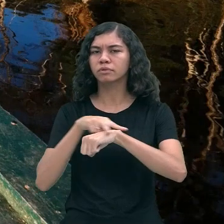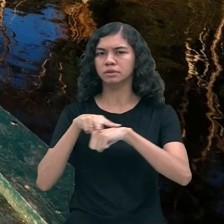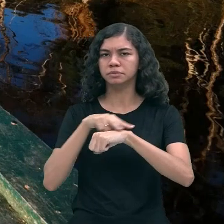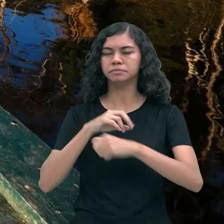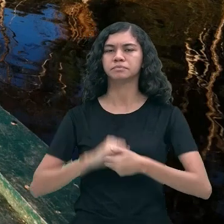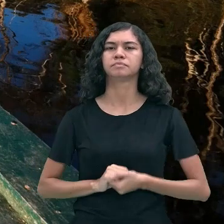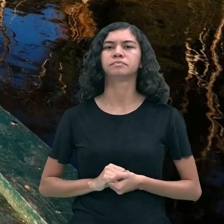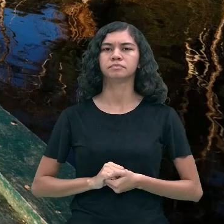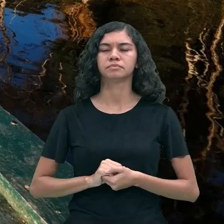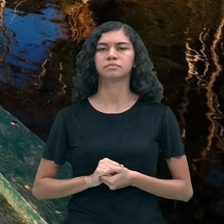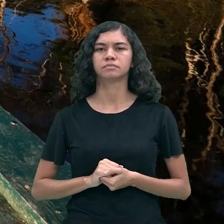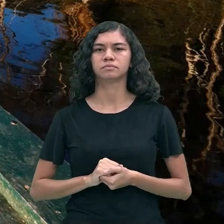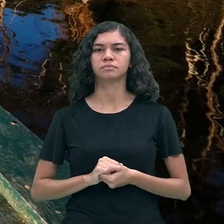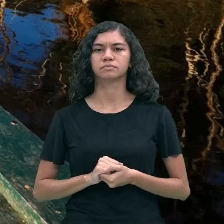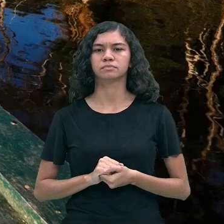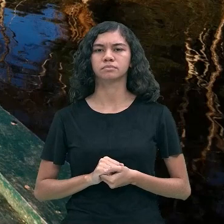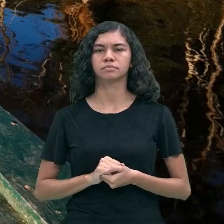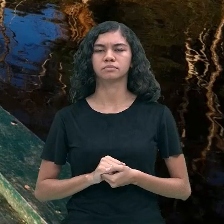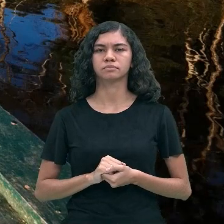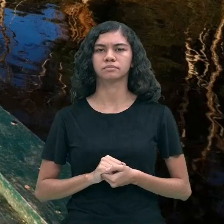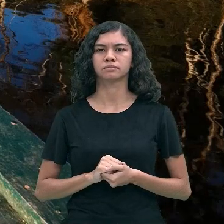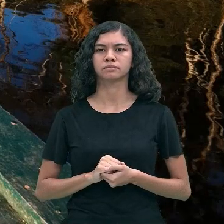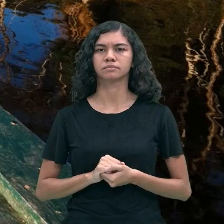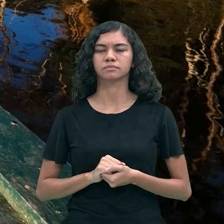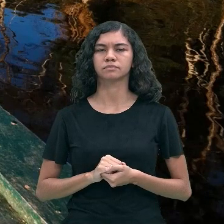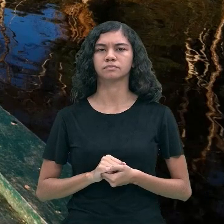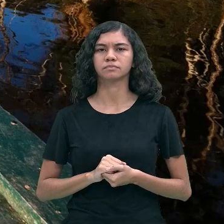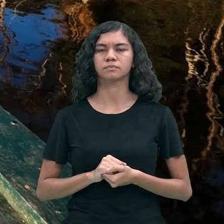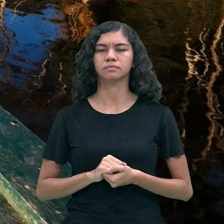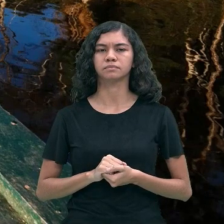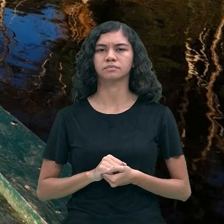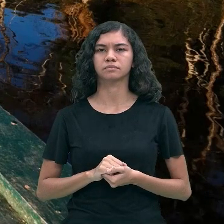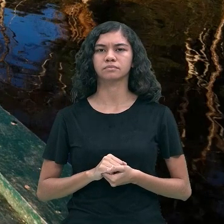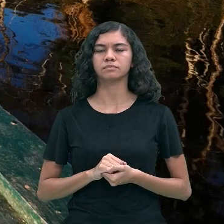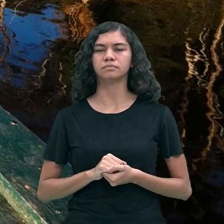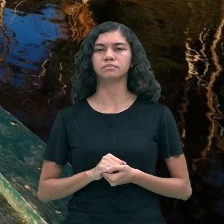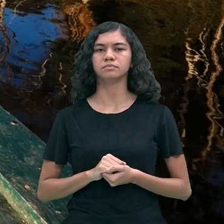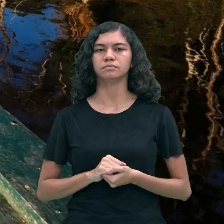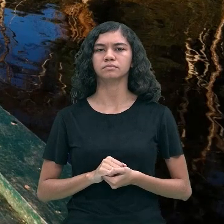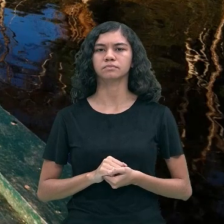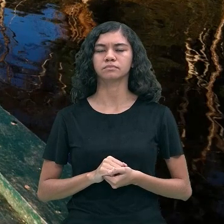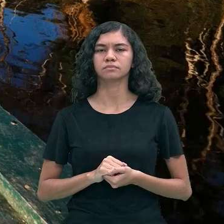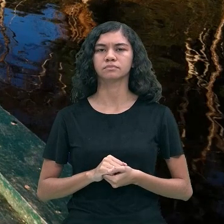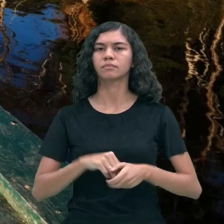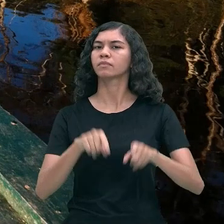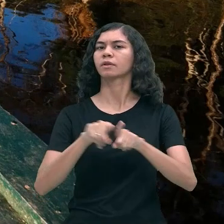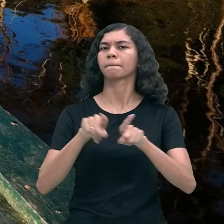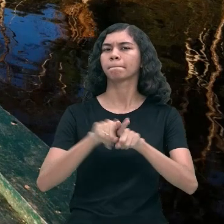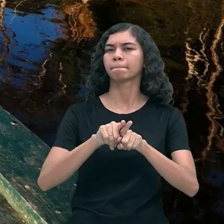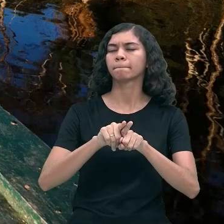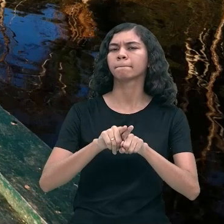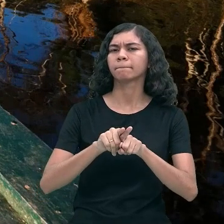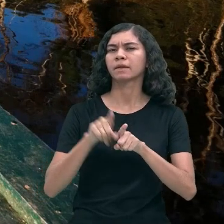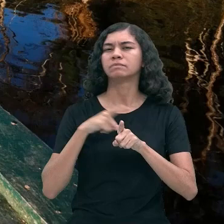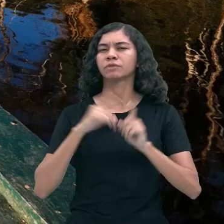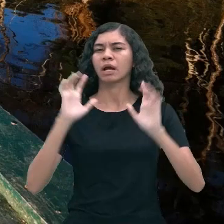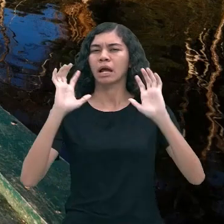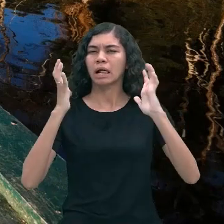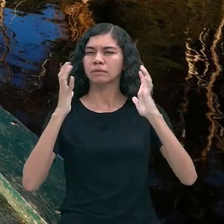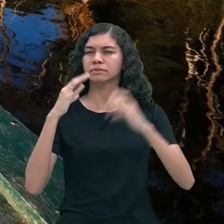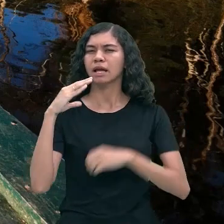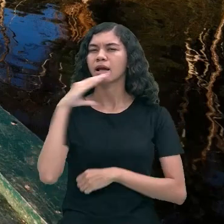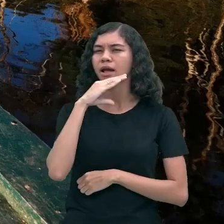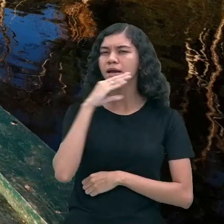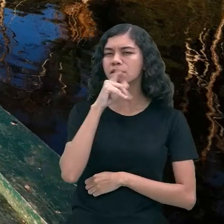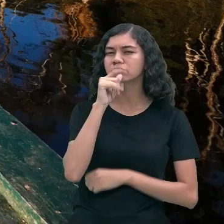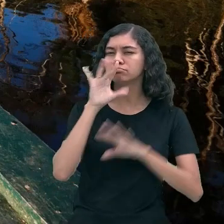também que, vamos falar também um pouquinho sobre a parte do clima, que é quente, que é